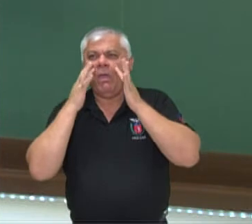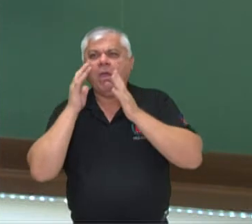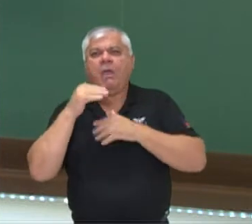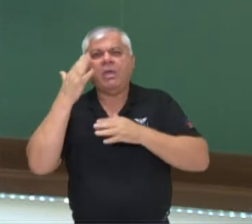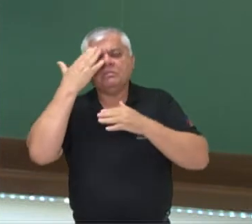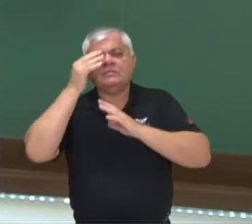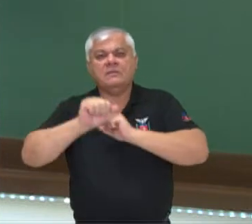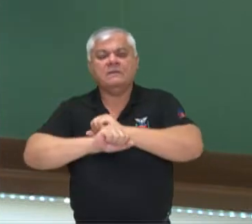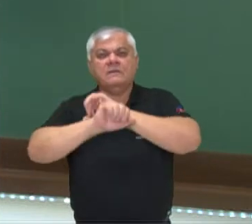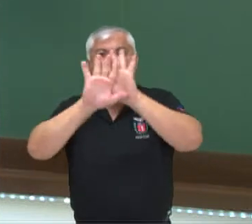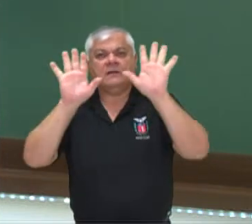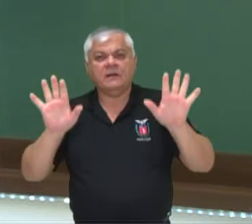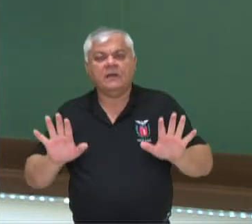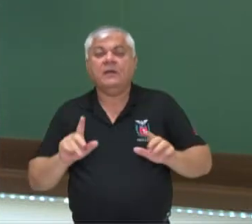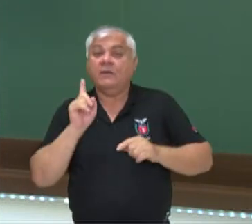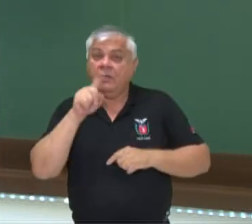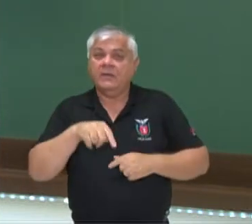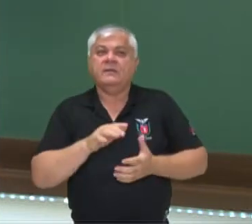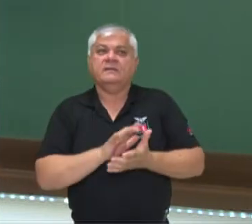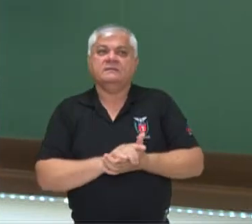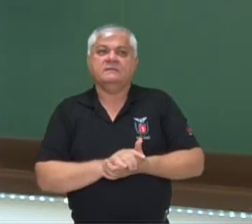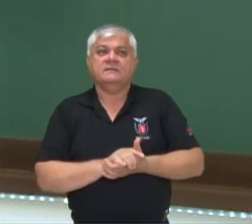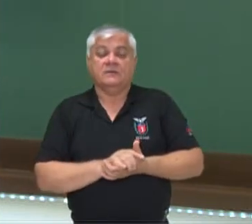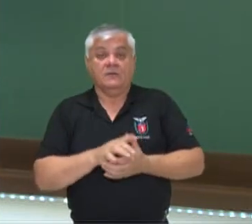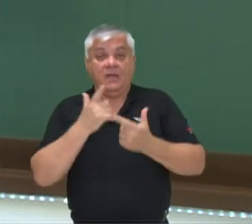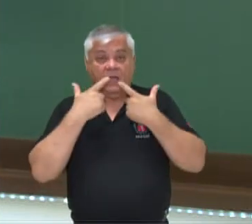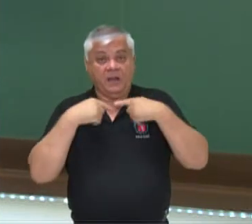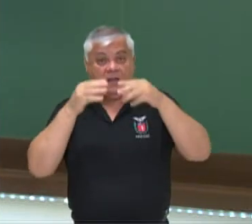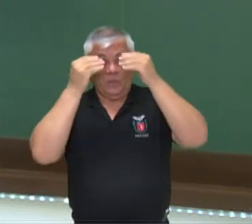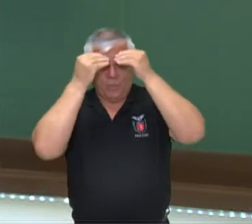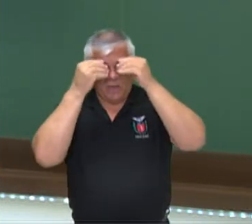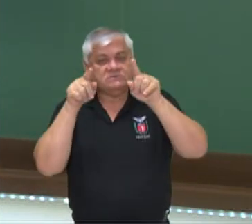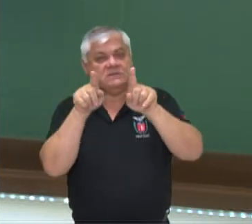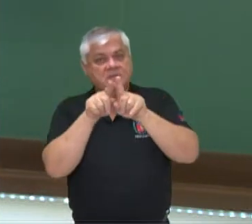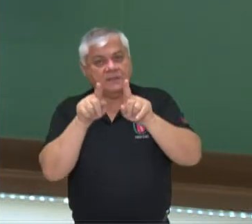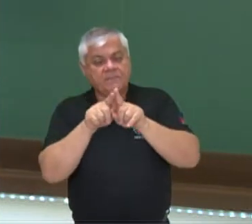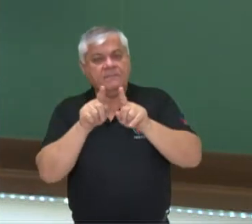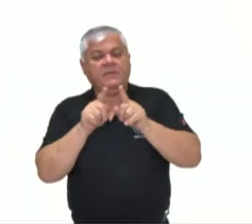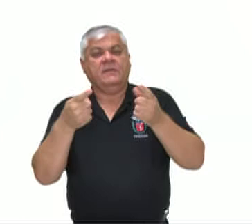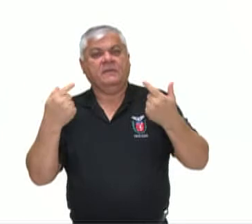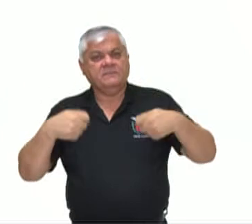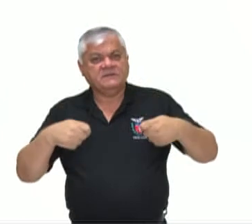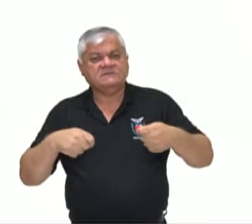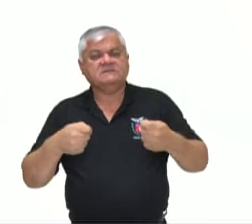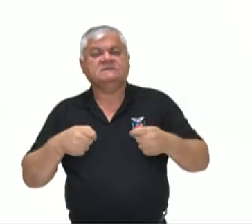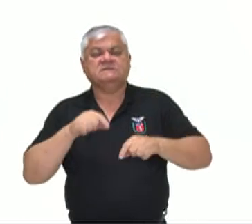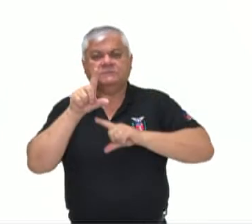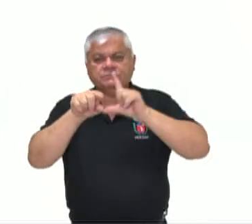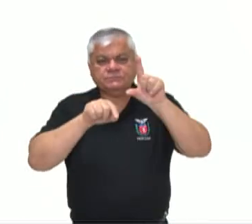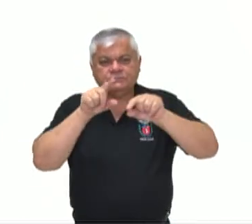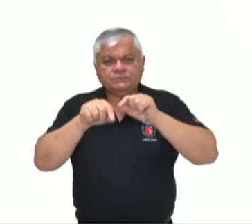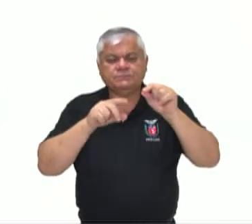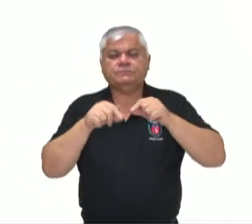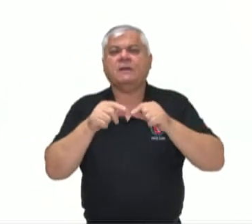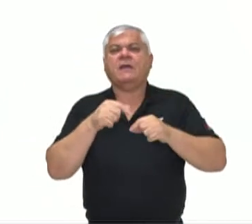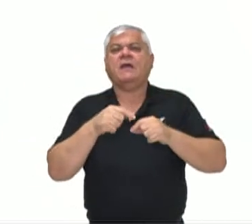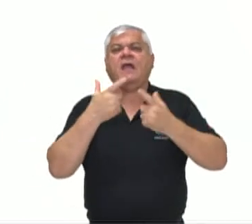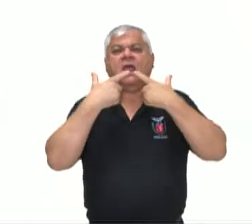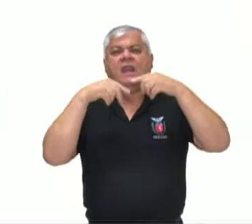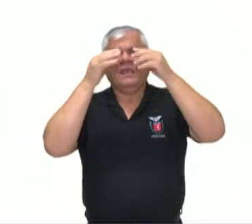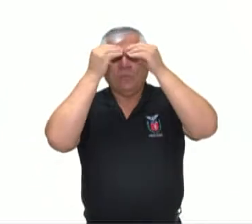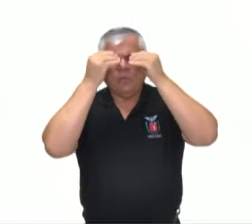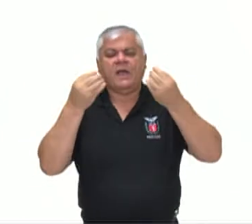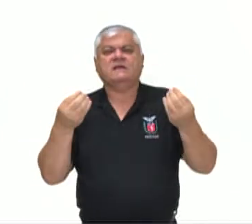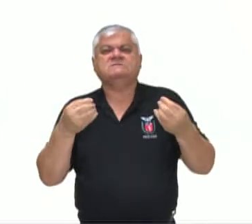discurso, e a gente estabelece essa cooperação. A linguagem afetiva e não violenta nos proporciona uma maior proximidade com